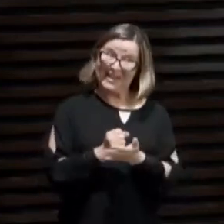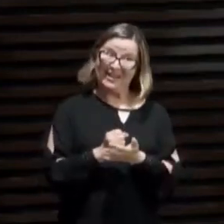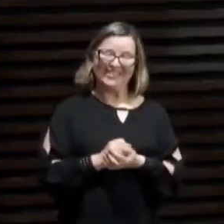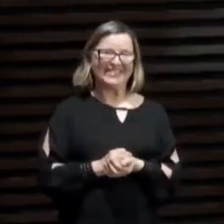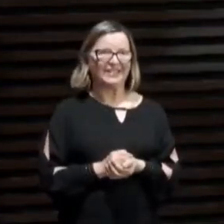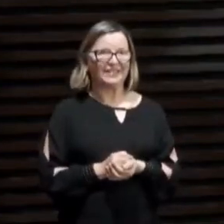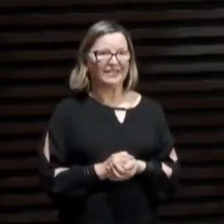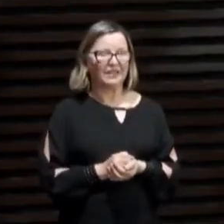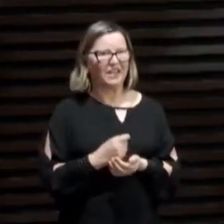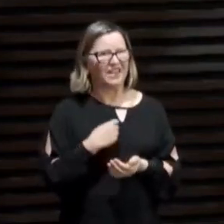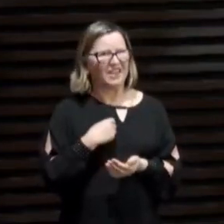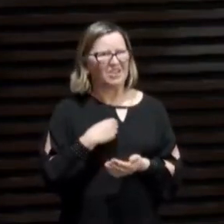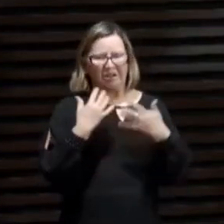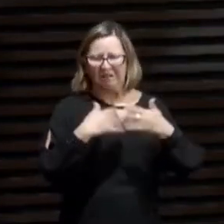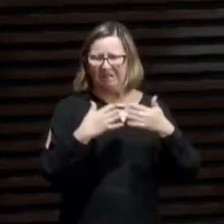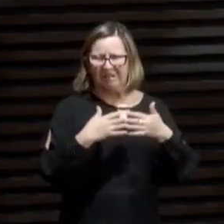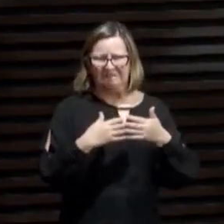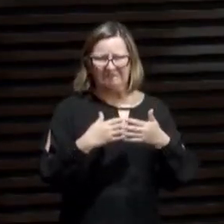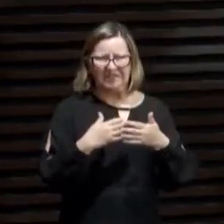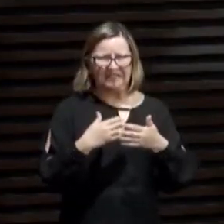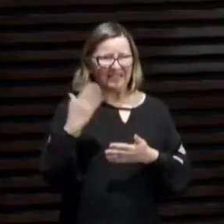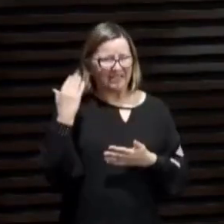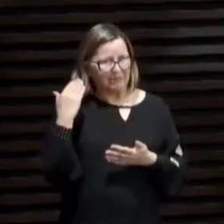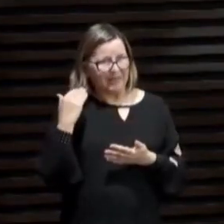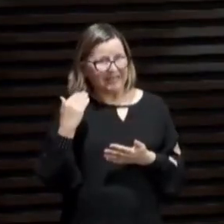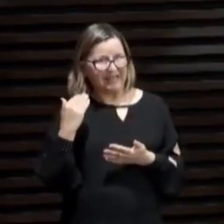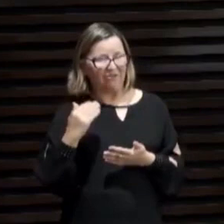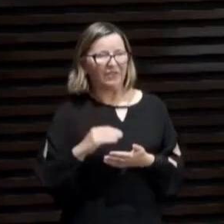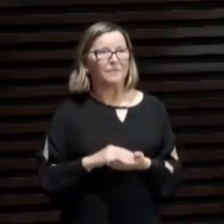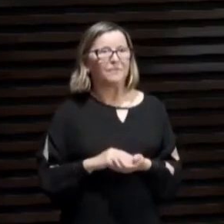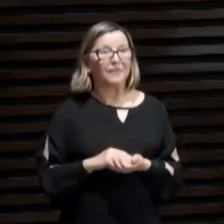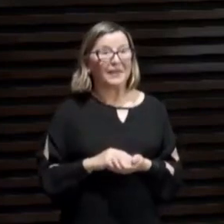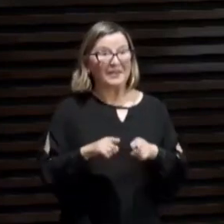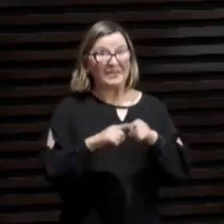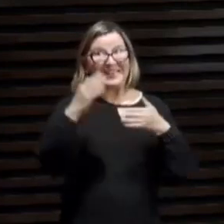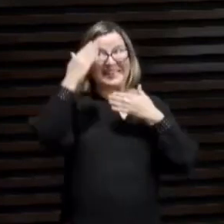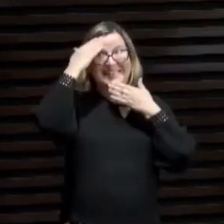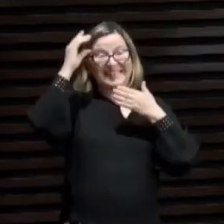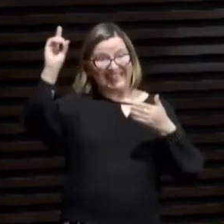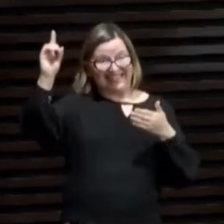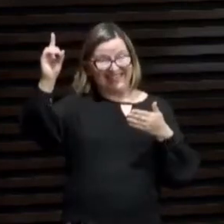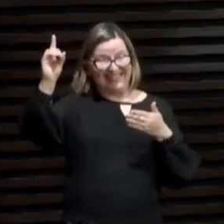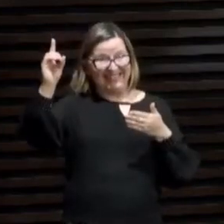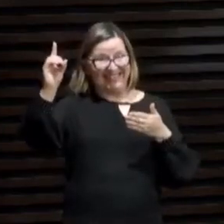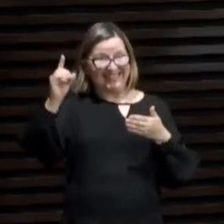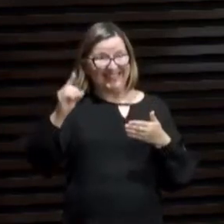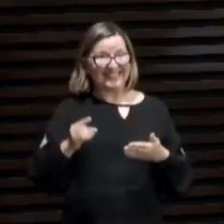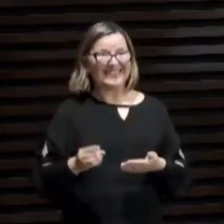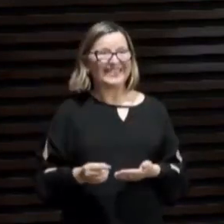Confundi isso muitos anos. A salvação do Espírito com a salvação da alma. Mas graças a Deus o Senhor trouxe